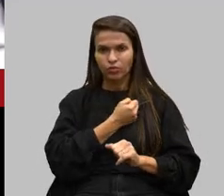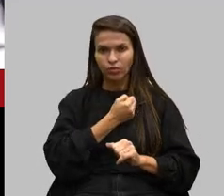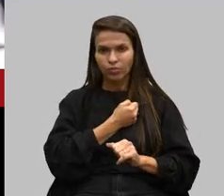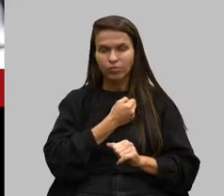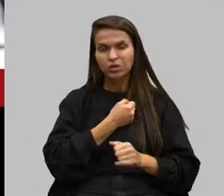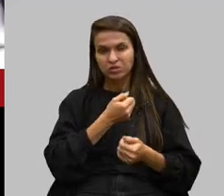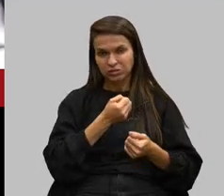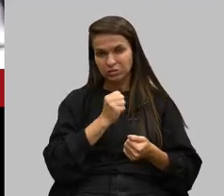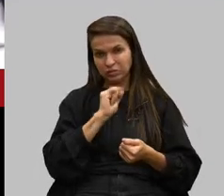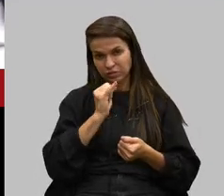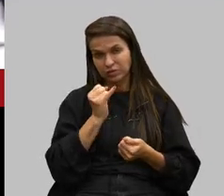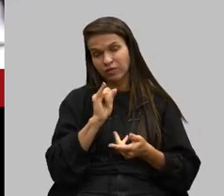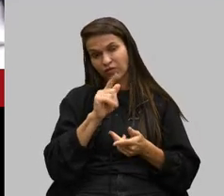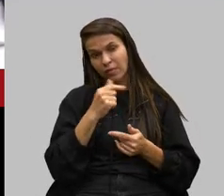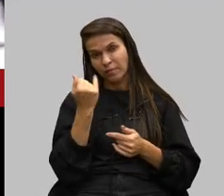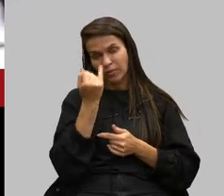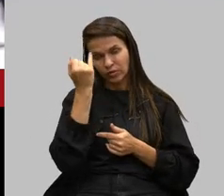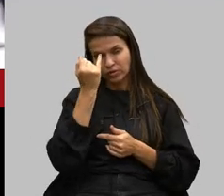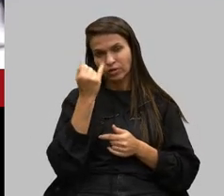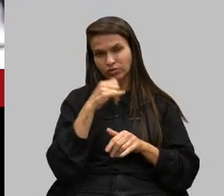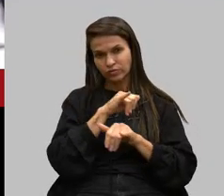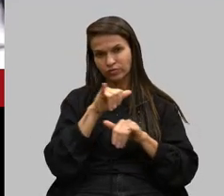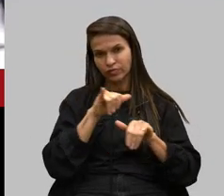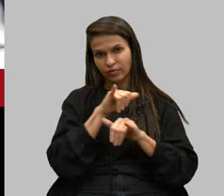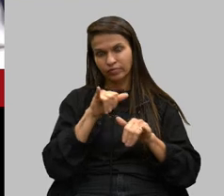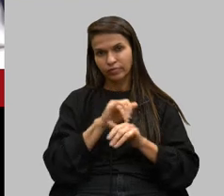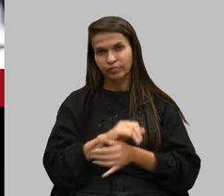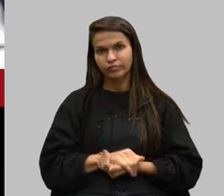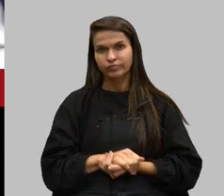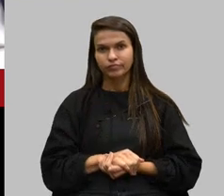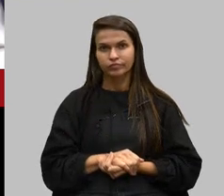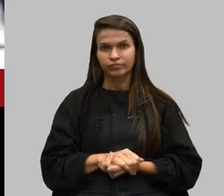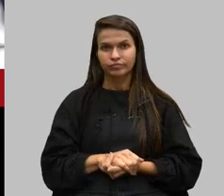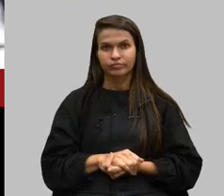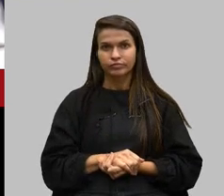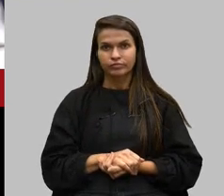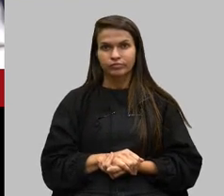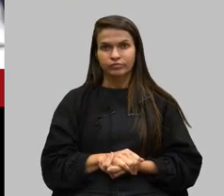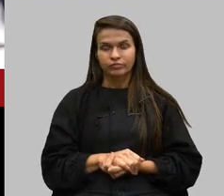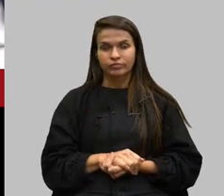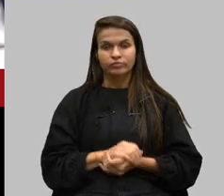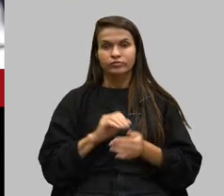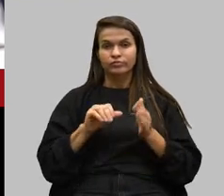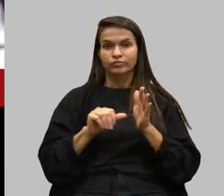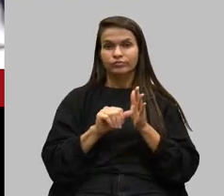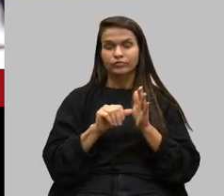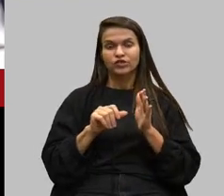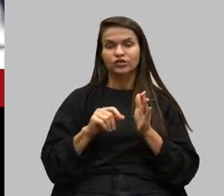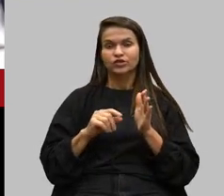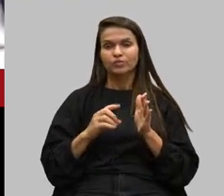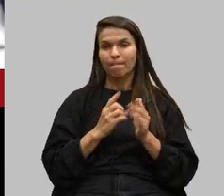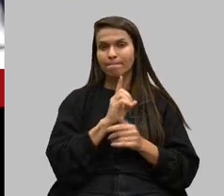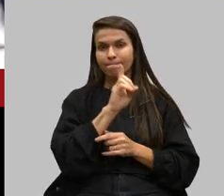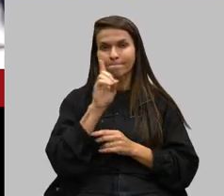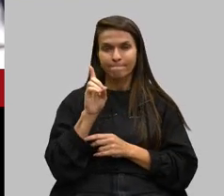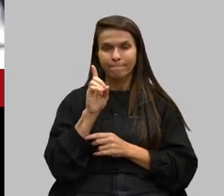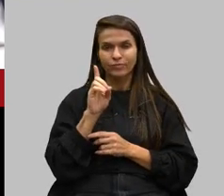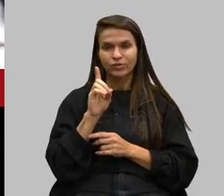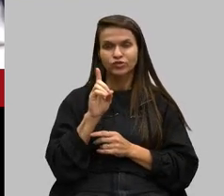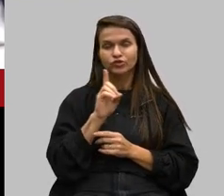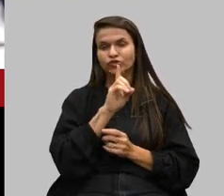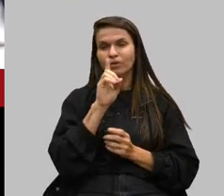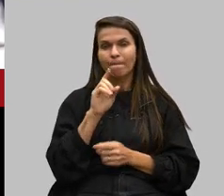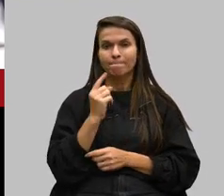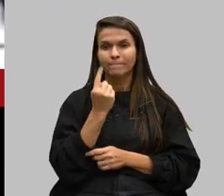se for necessário eh ah aqui ó em primeiro de julho a Mc respondeu dizendo que estava tomando